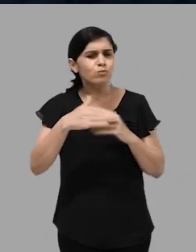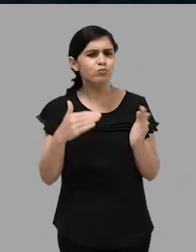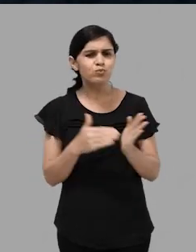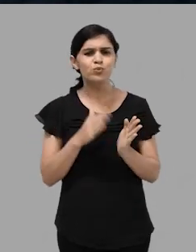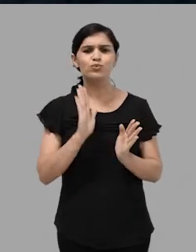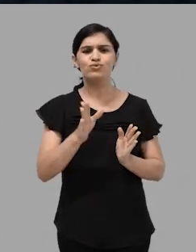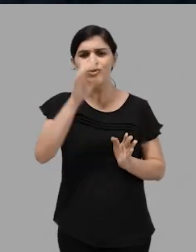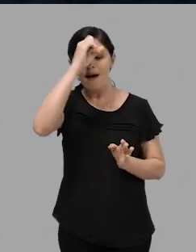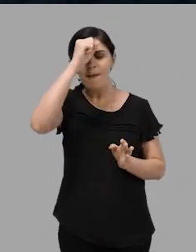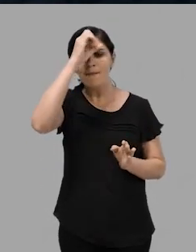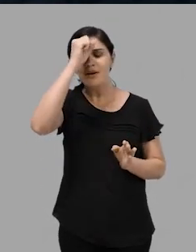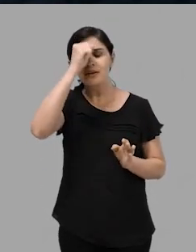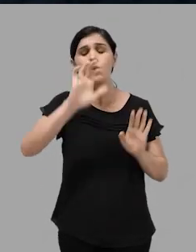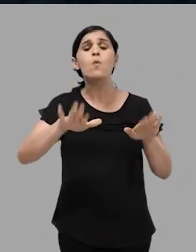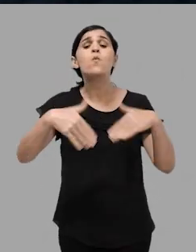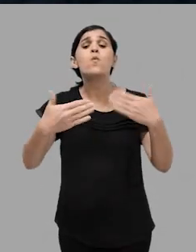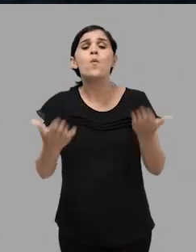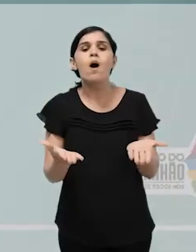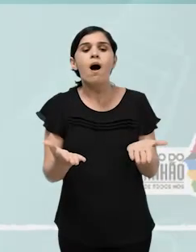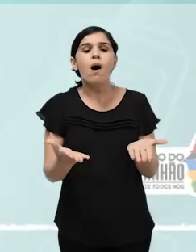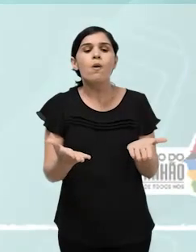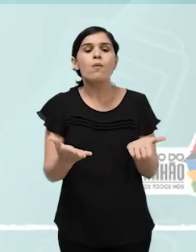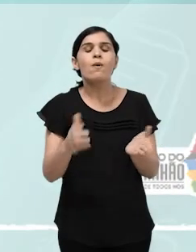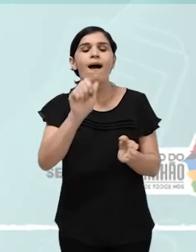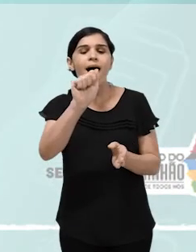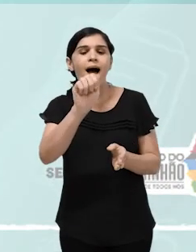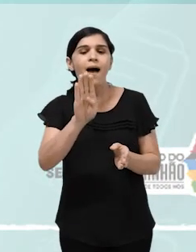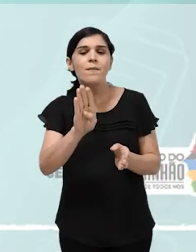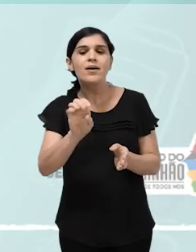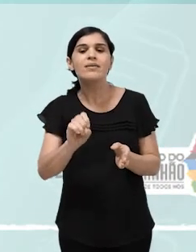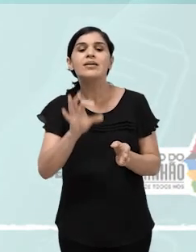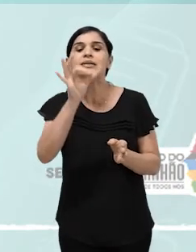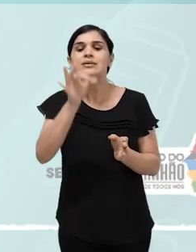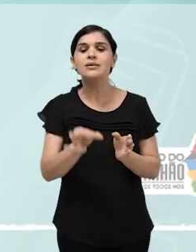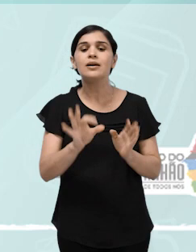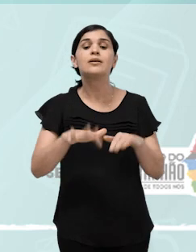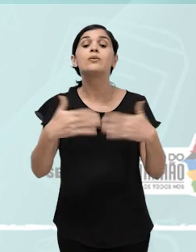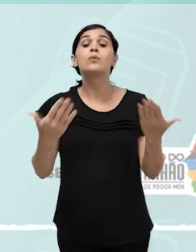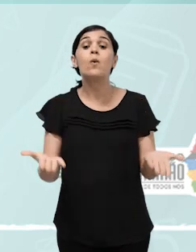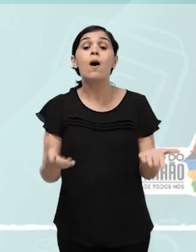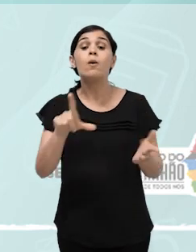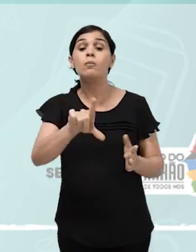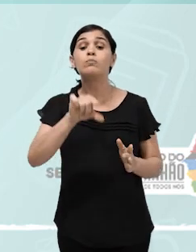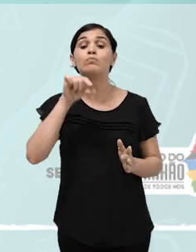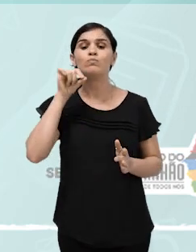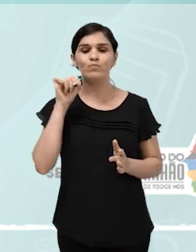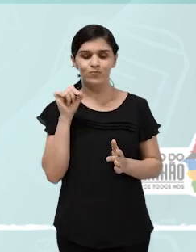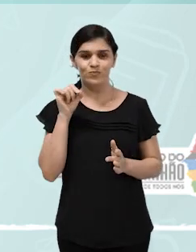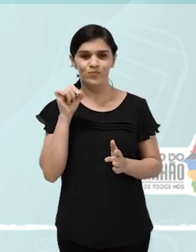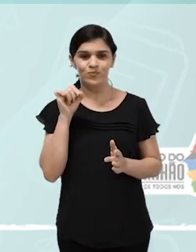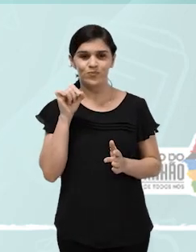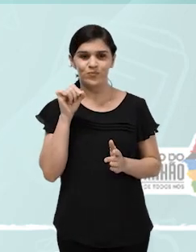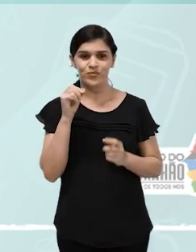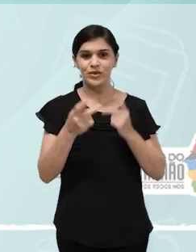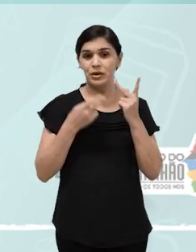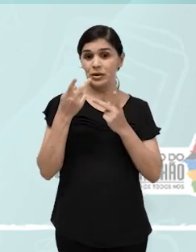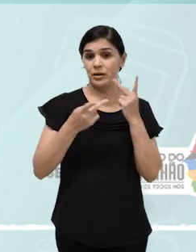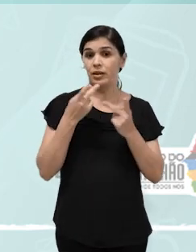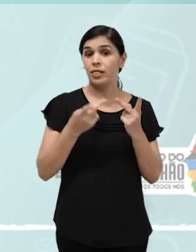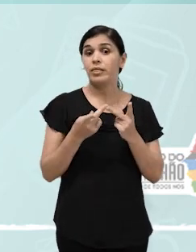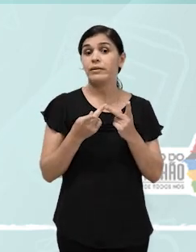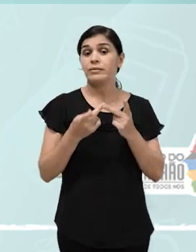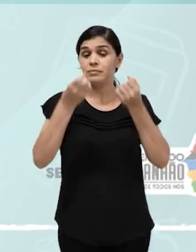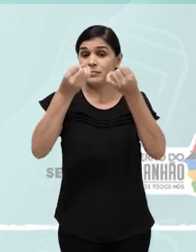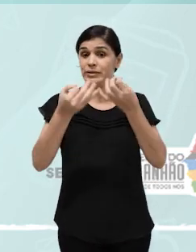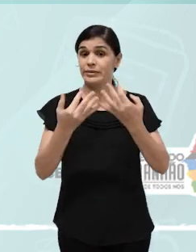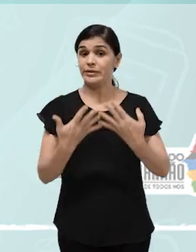Qual é a resposta certa? Letra A está dizendo aí que as cantigas de escárnio e maldizer têm temáticas amorosas.